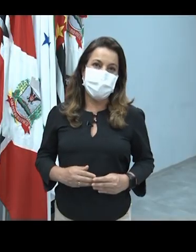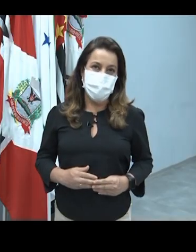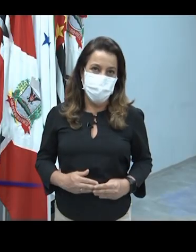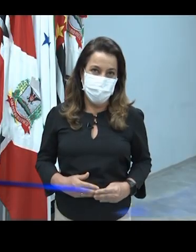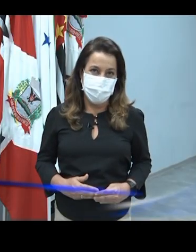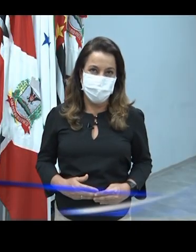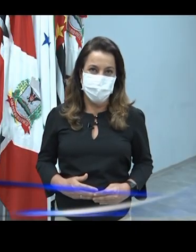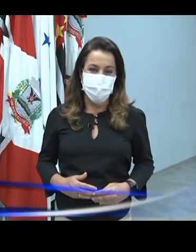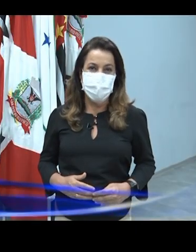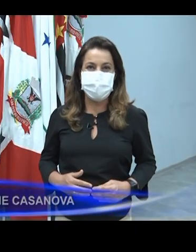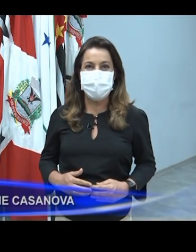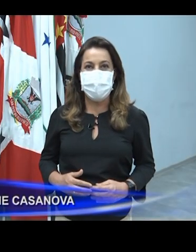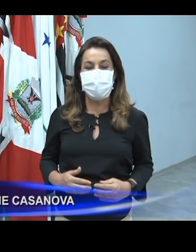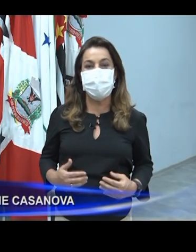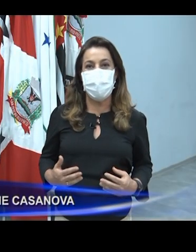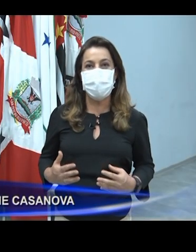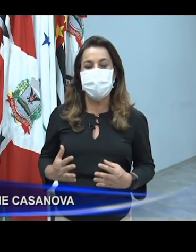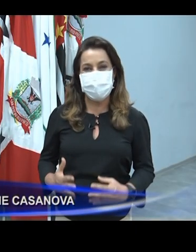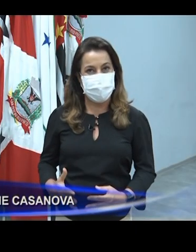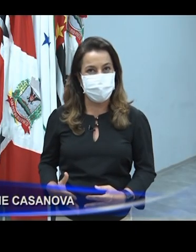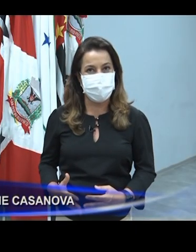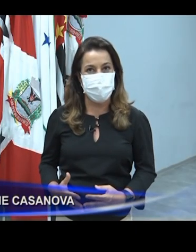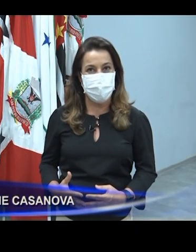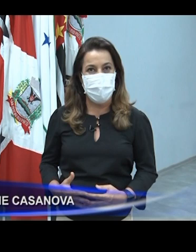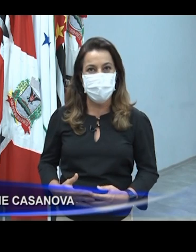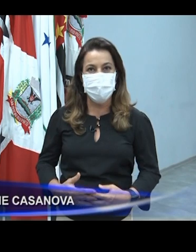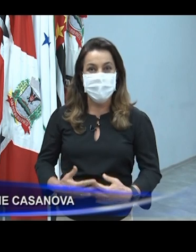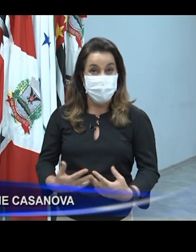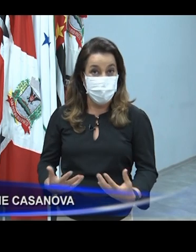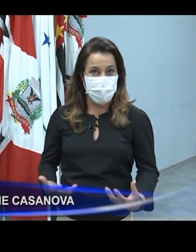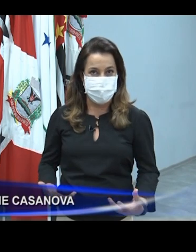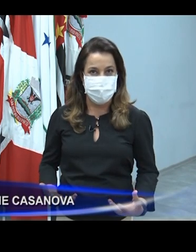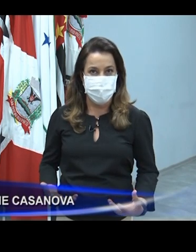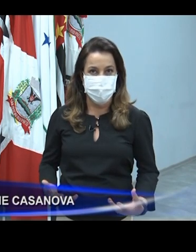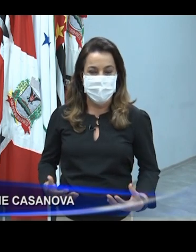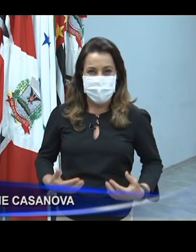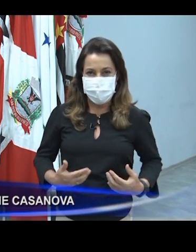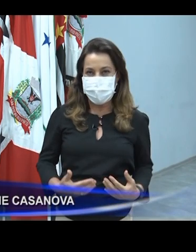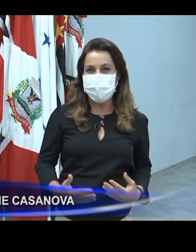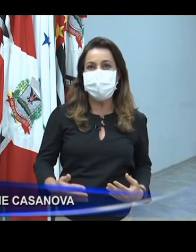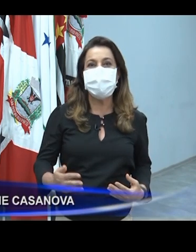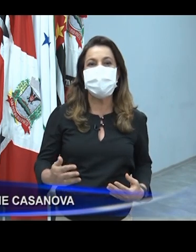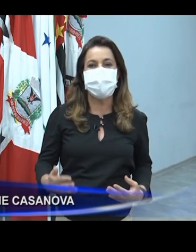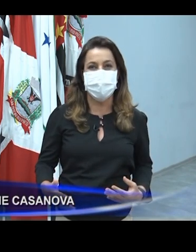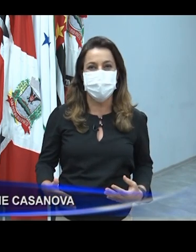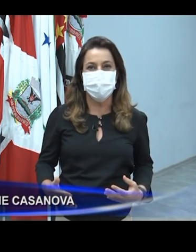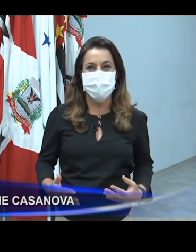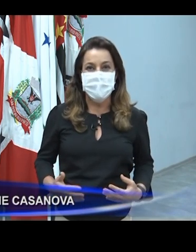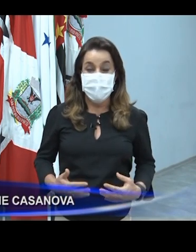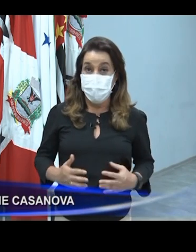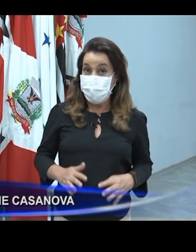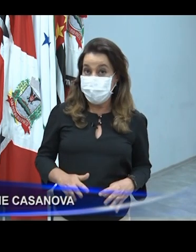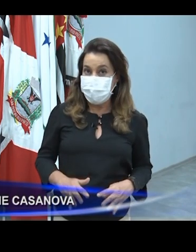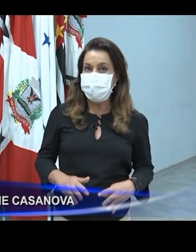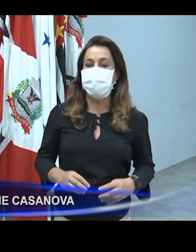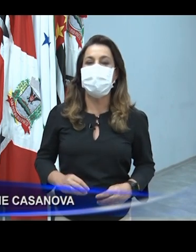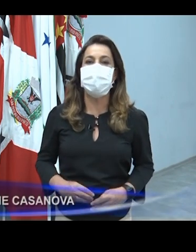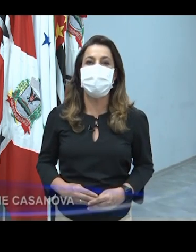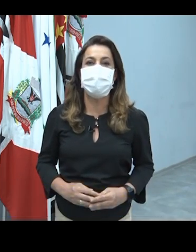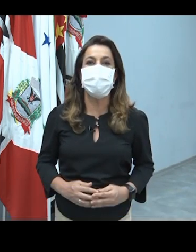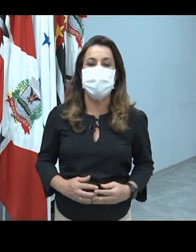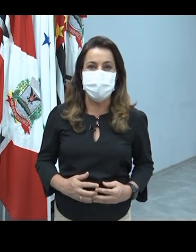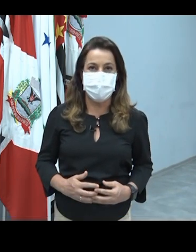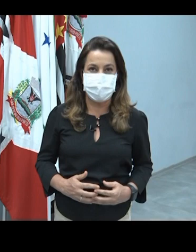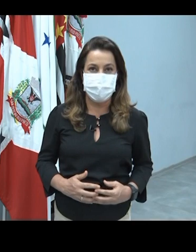São José do Rio Preto, uma cidade polo no estado de São Paulo e no Brasil, que segue avançando. E o avanço,